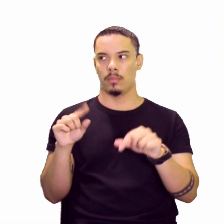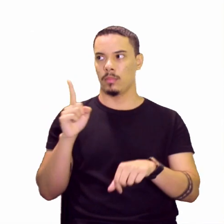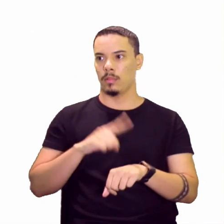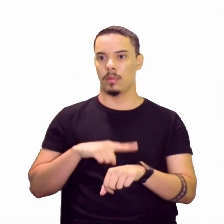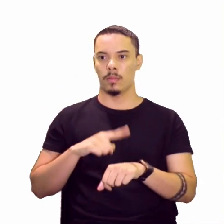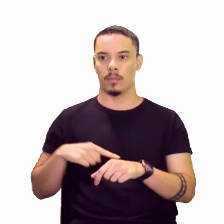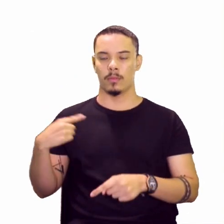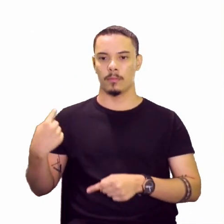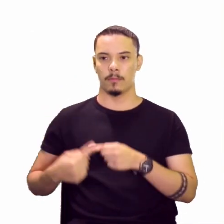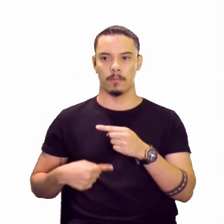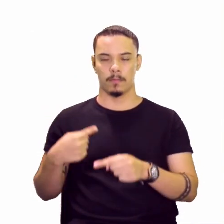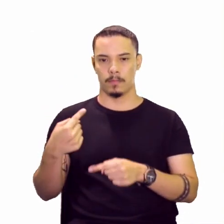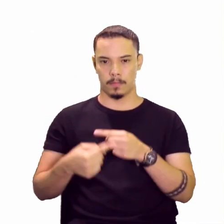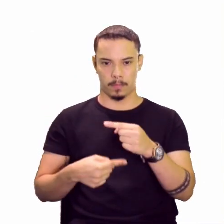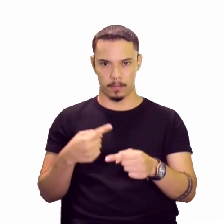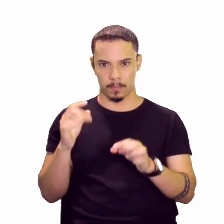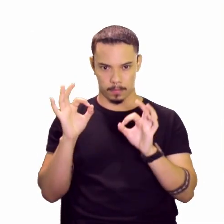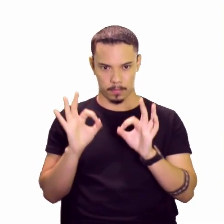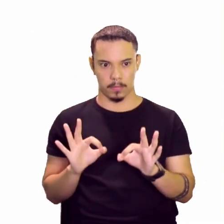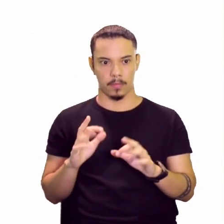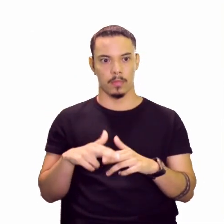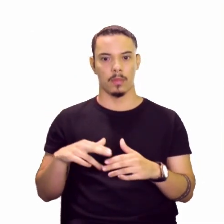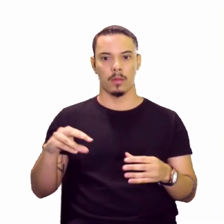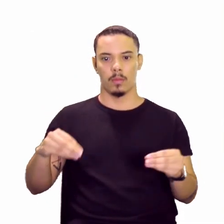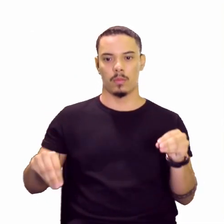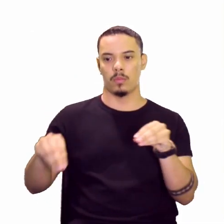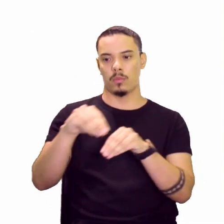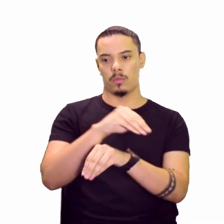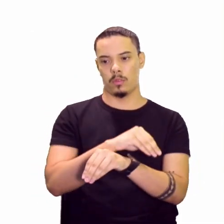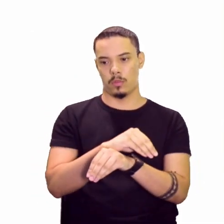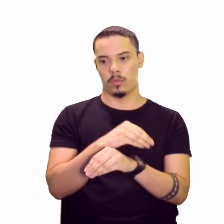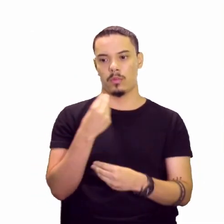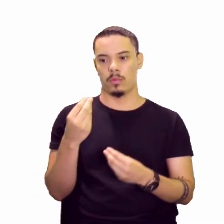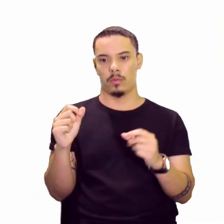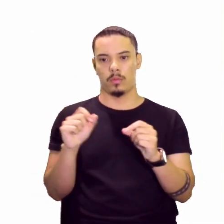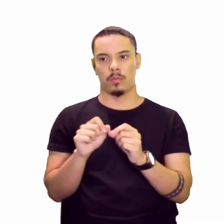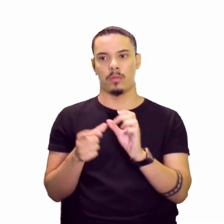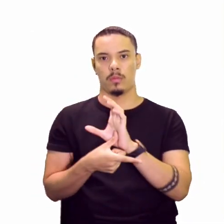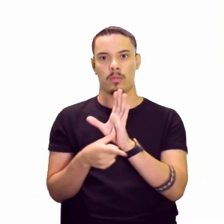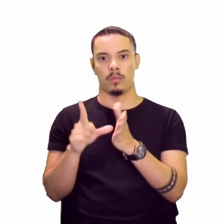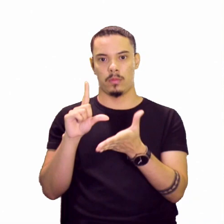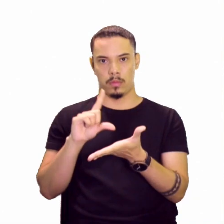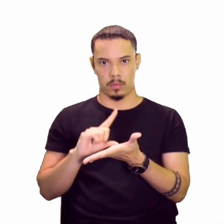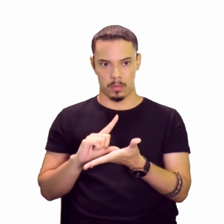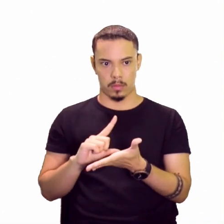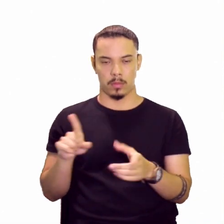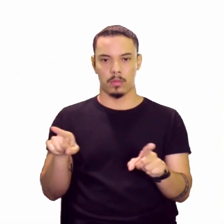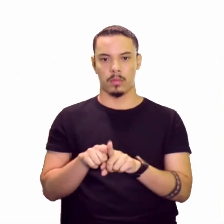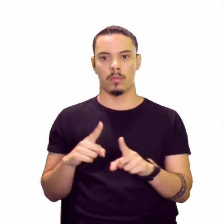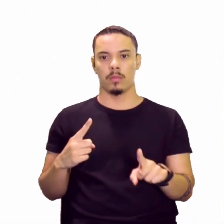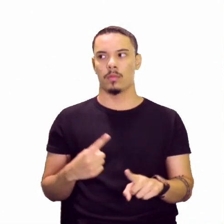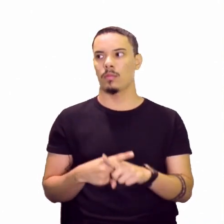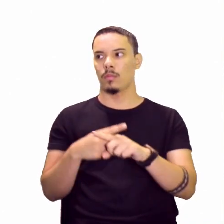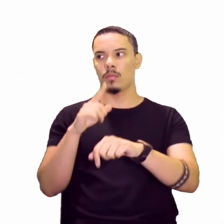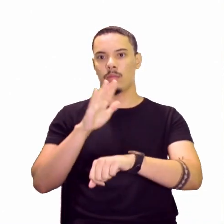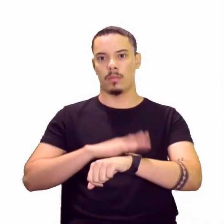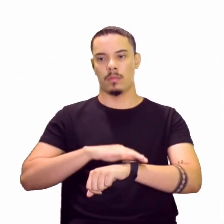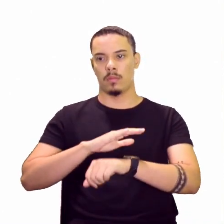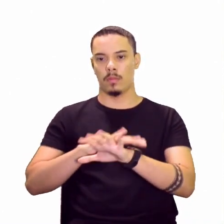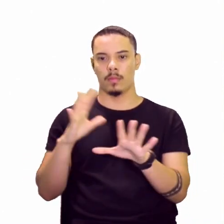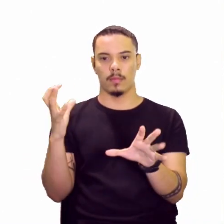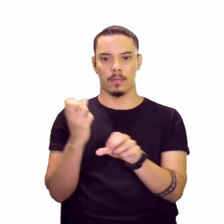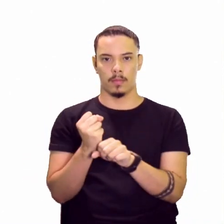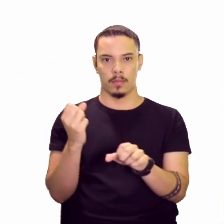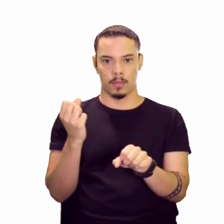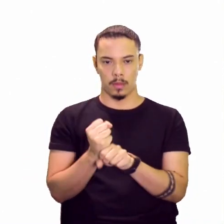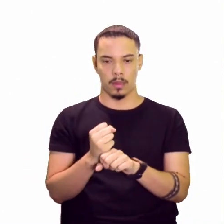tempo. Exatamente, tá, pessoal? Aí mudou de lado, ó, como foi falado aqui. Só dividir, né? Isso, multiplicou pelo nosso tempo aqui, que é a soma